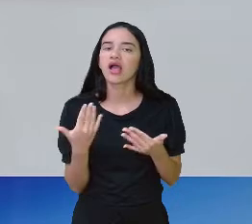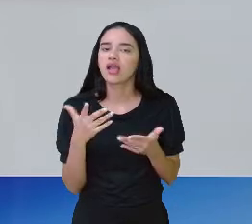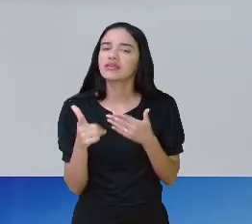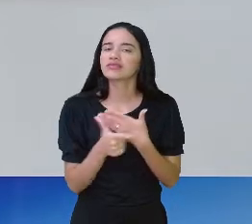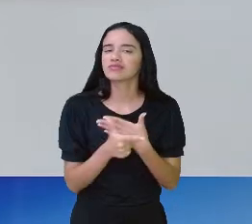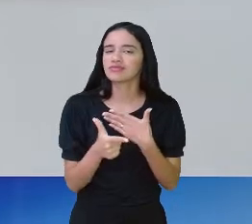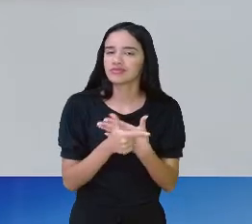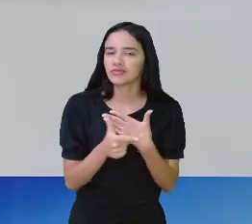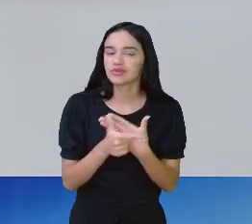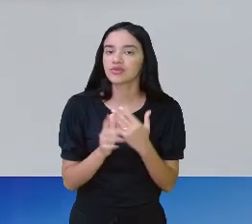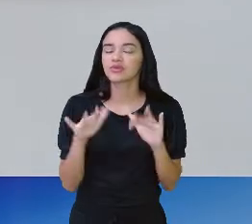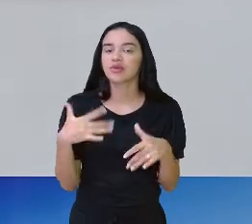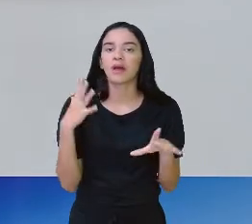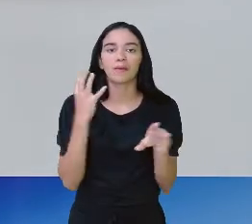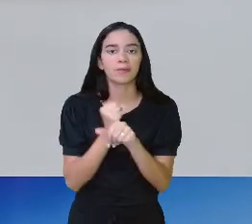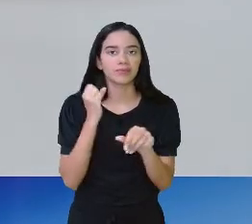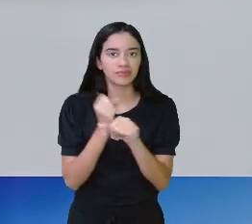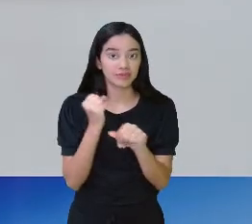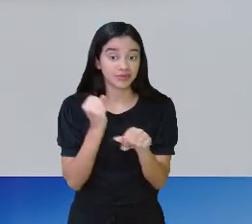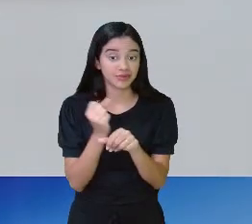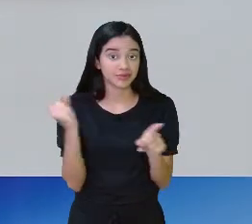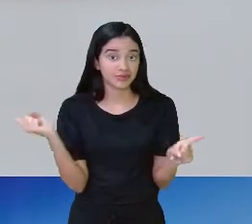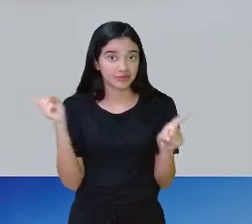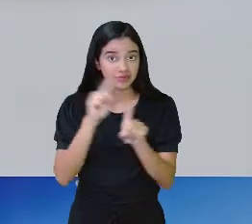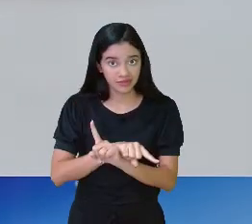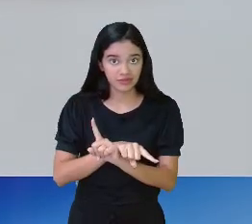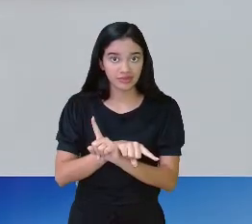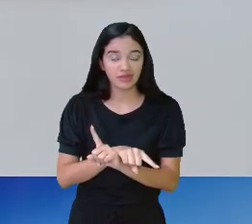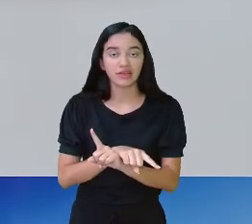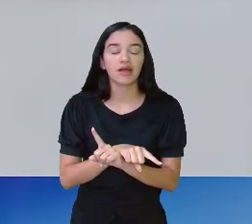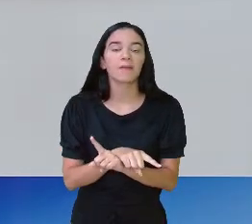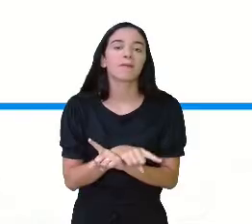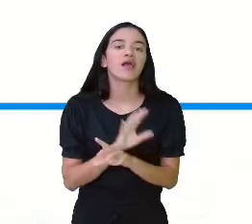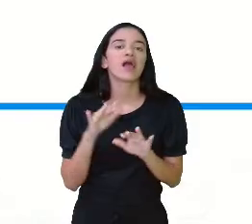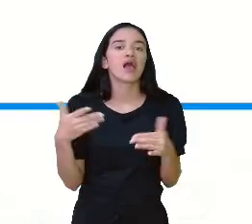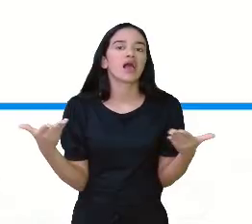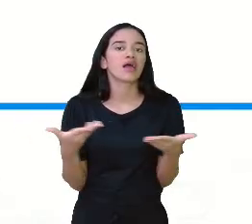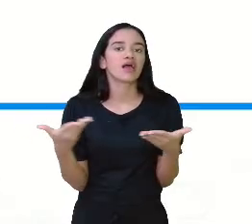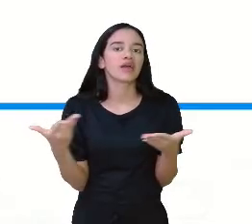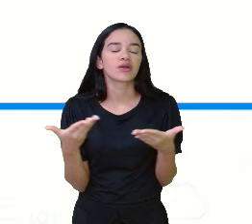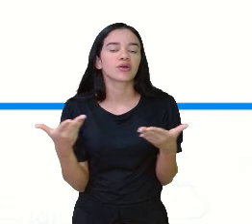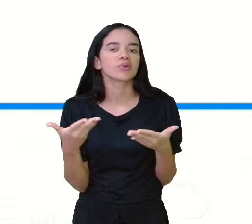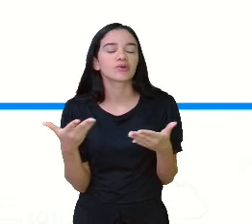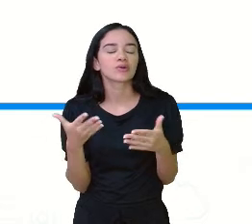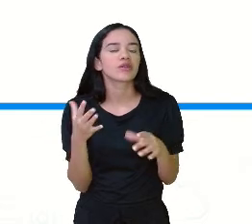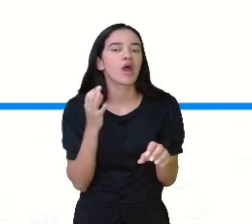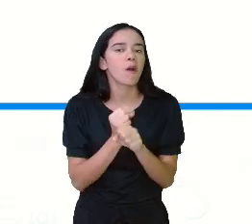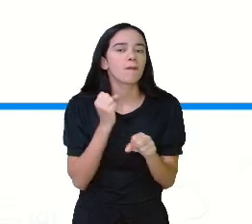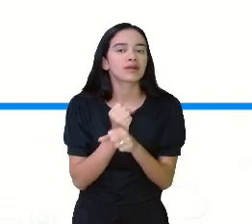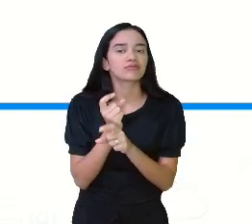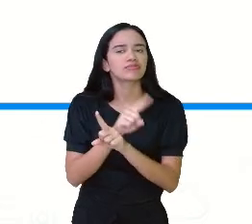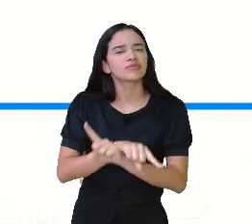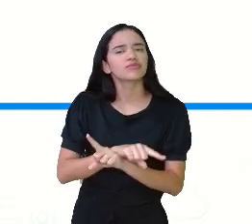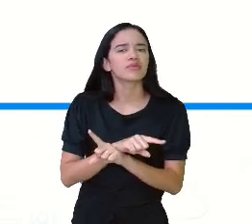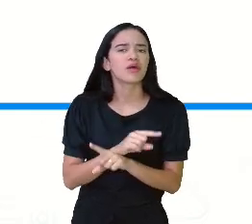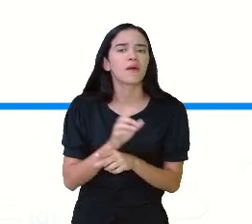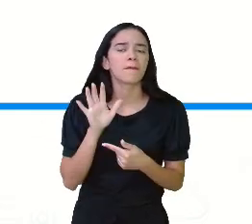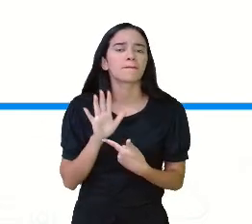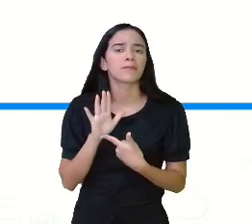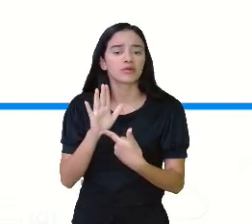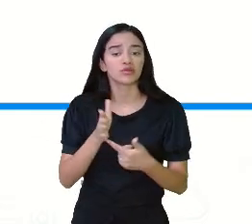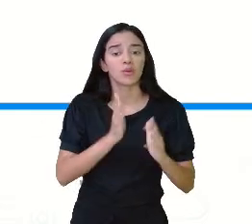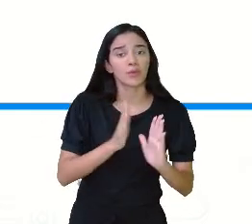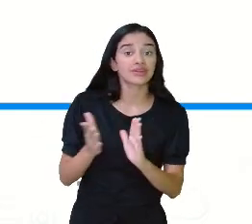que funcionam as operações inversas. A operação inversa indica o processo